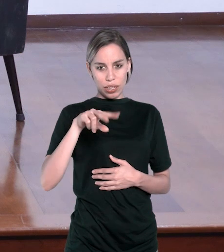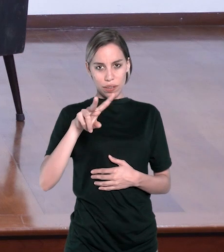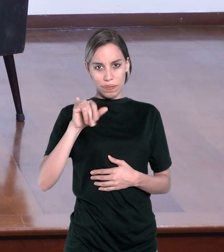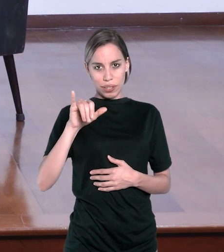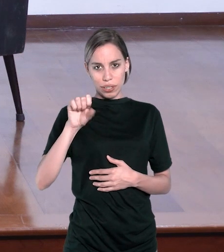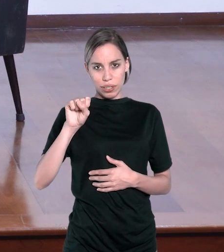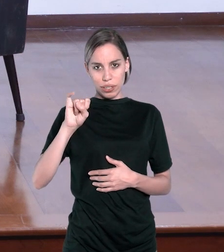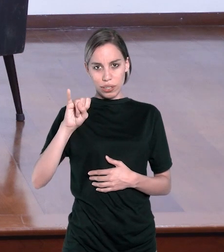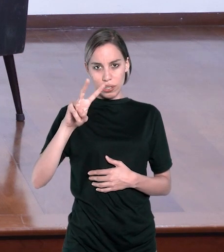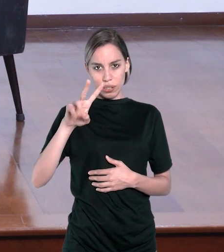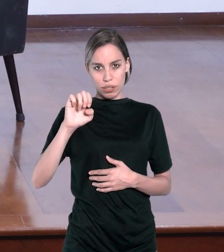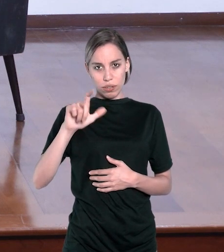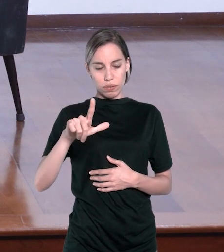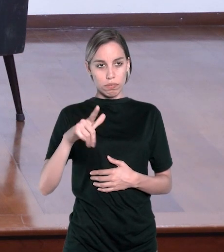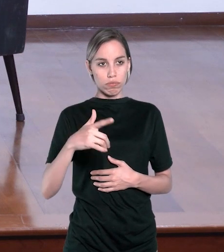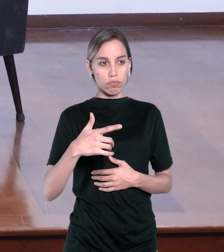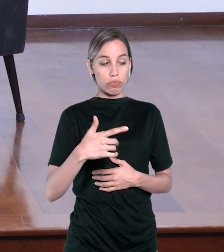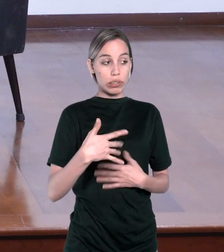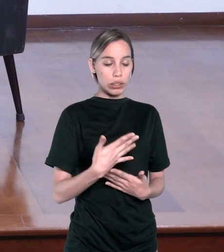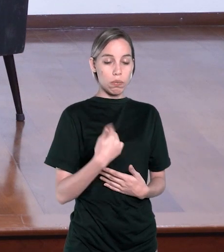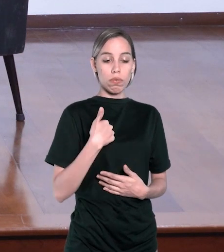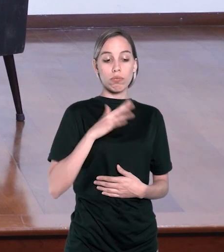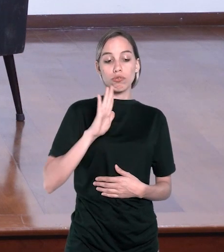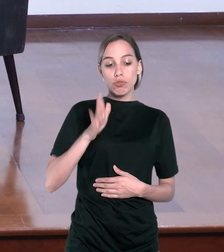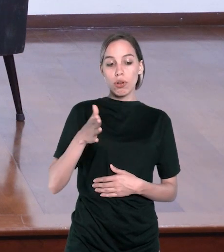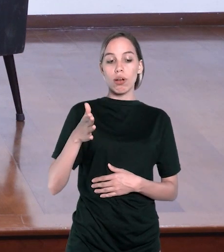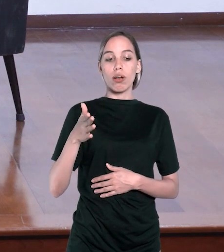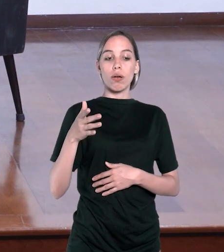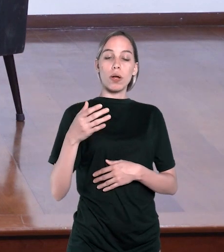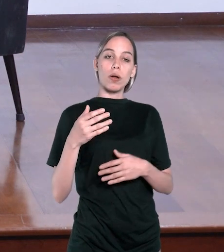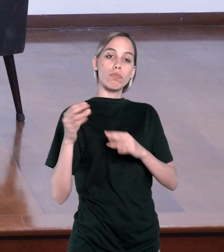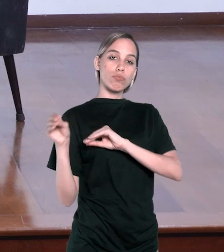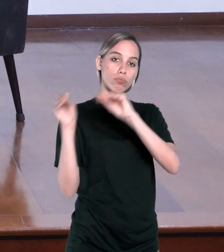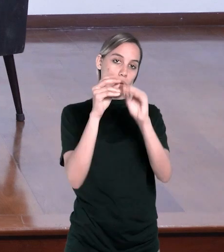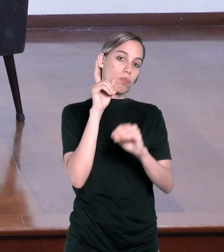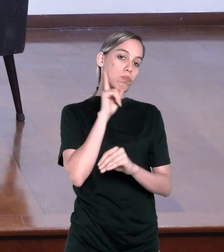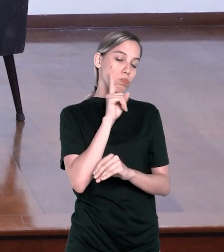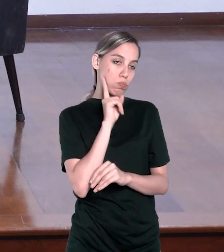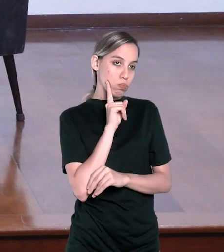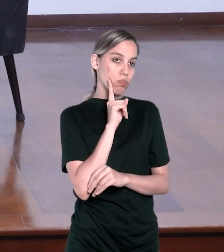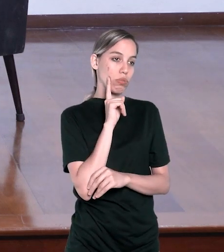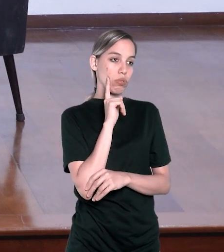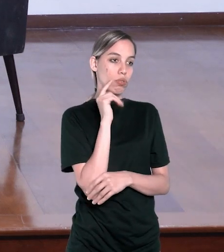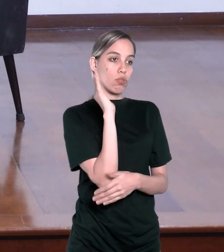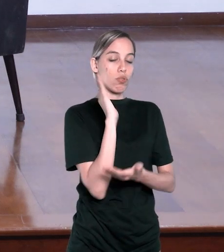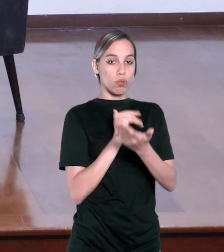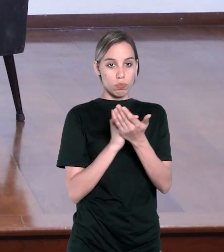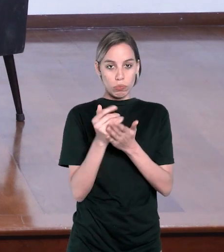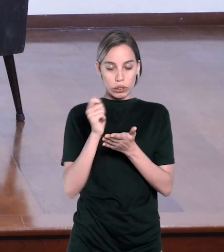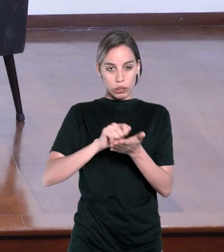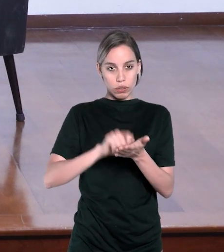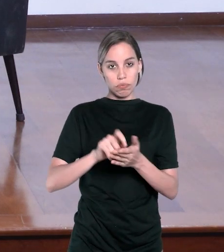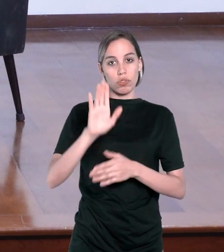E nessa época eu estava morando em Nova York, eu já tinha trabalhado em publishing nas editoras em Nova York, e aconteceu